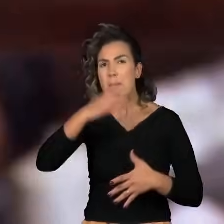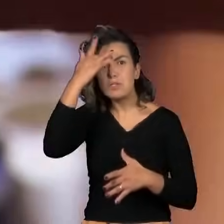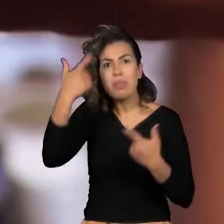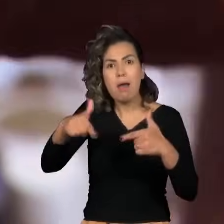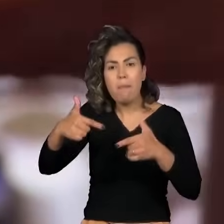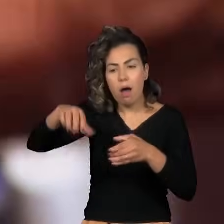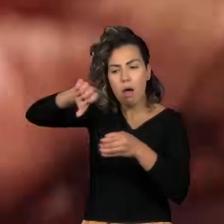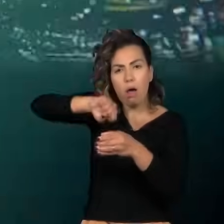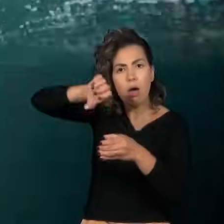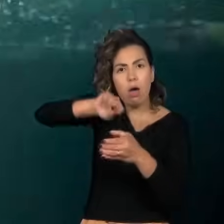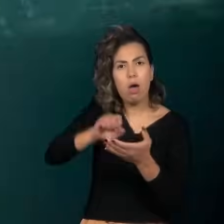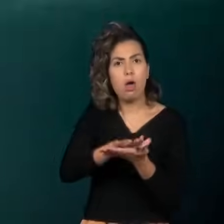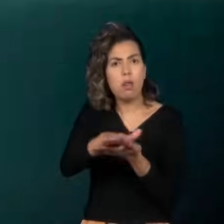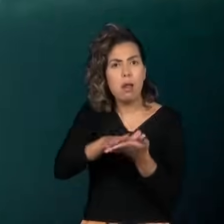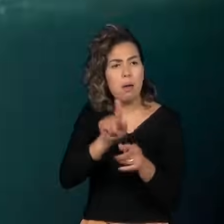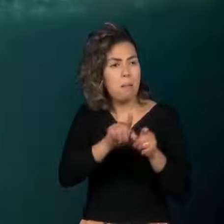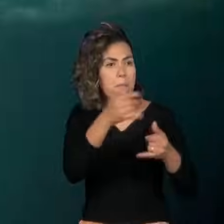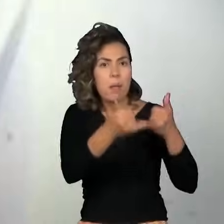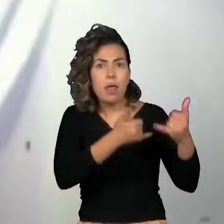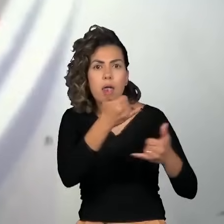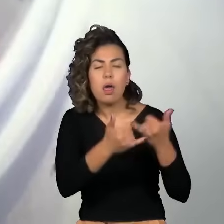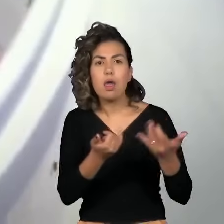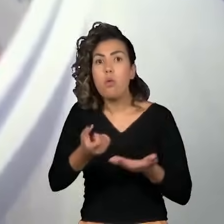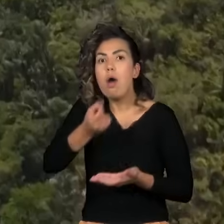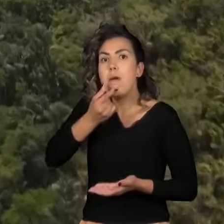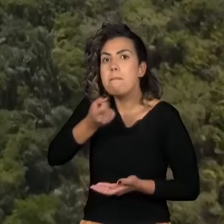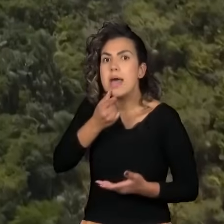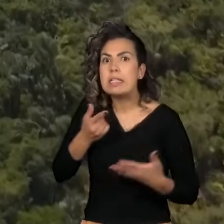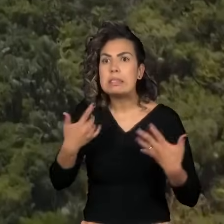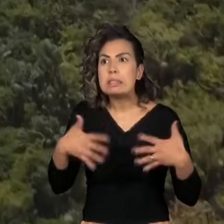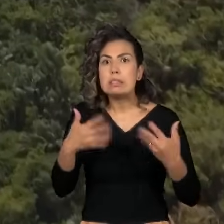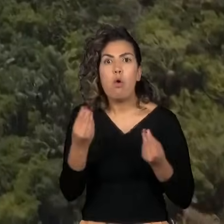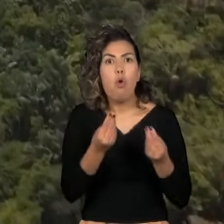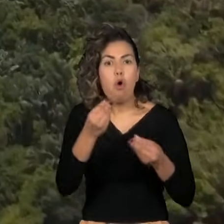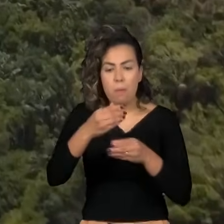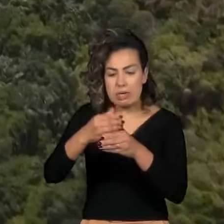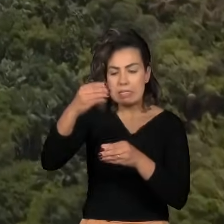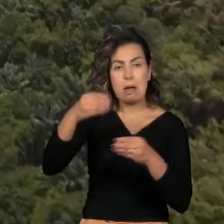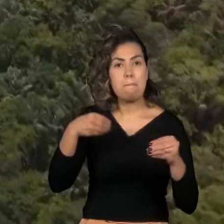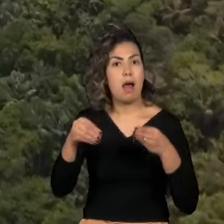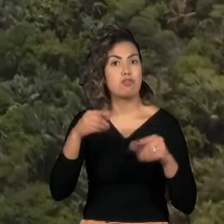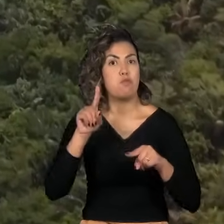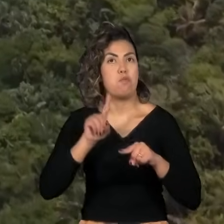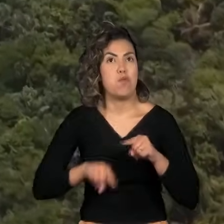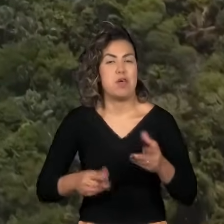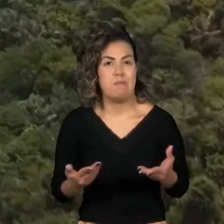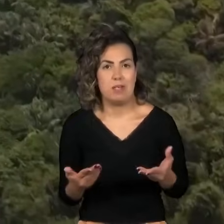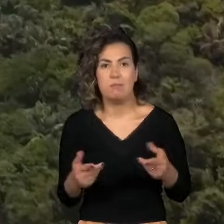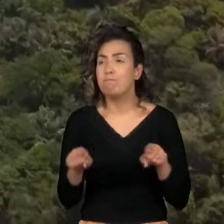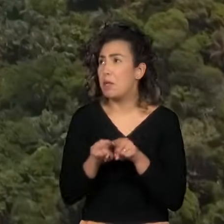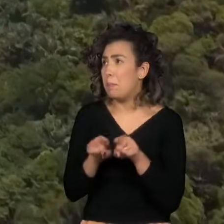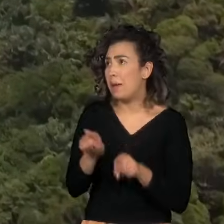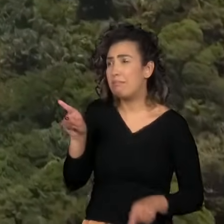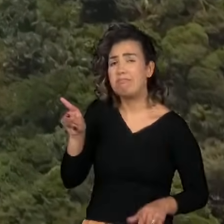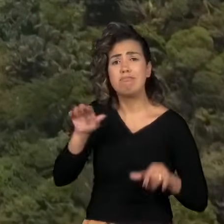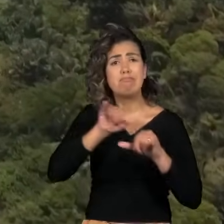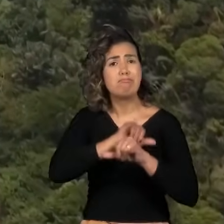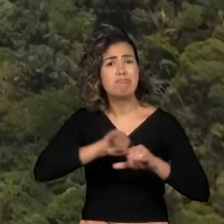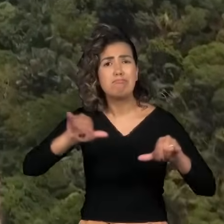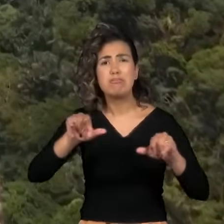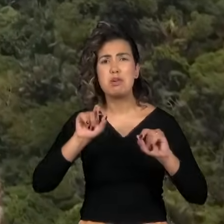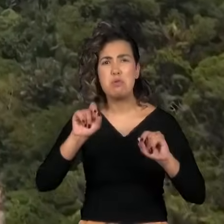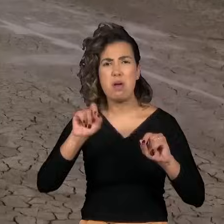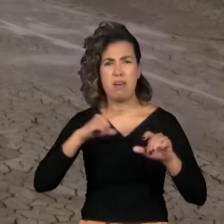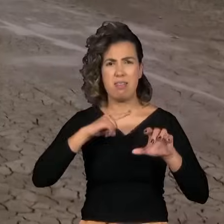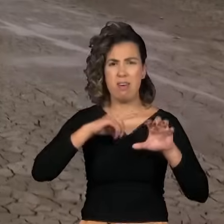detergentes, fertilizantes, brinquedos e medicamentos. A rede de ONGs MAP Biomas informa que o estado do